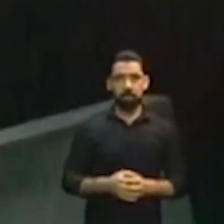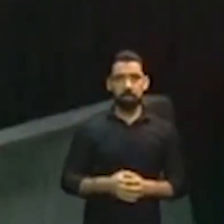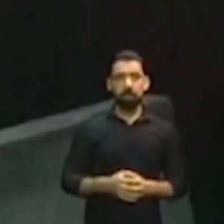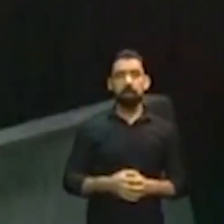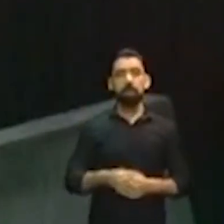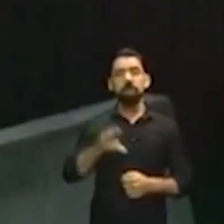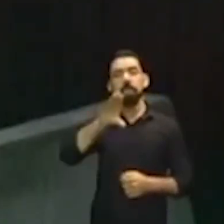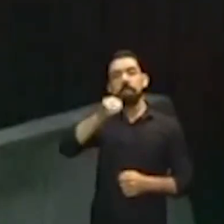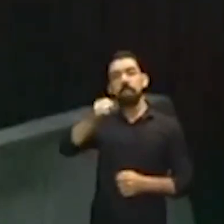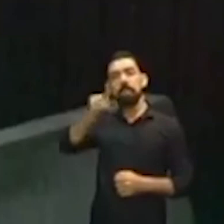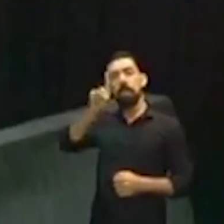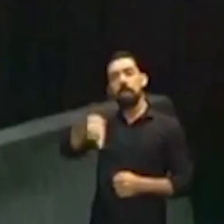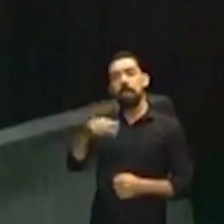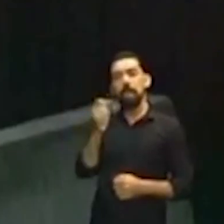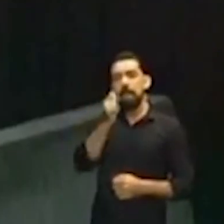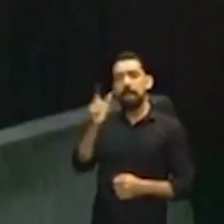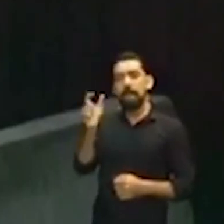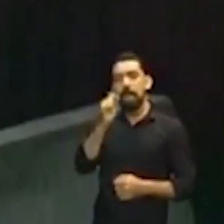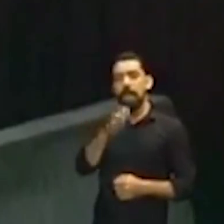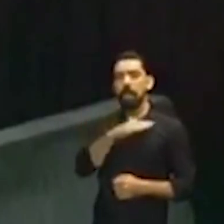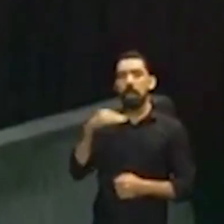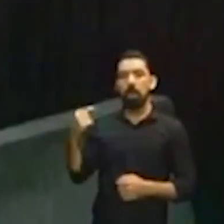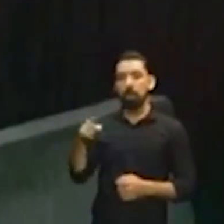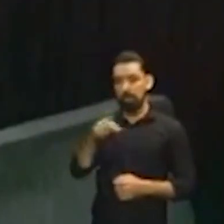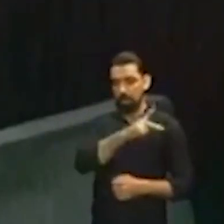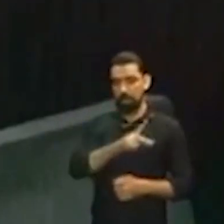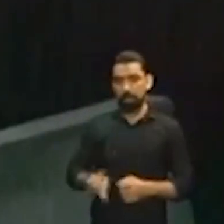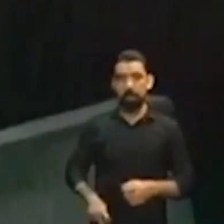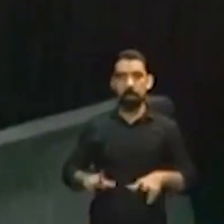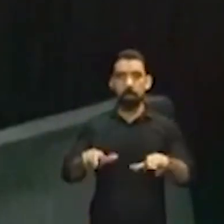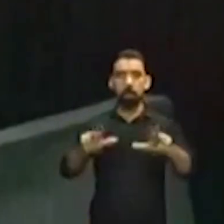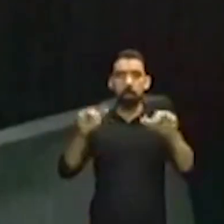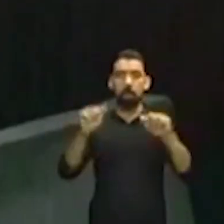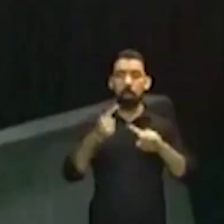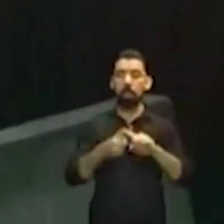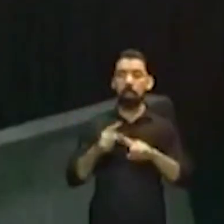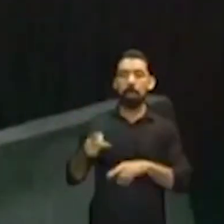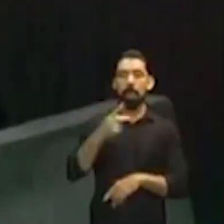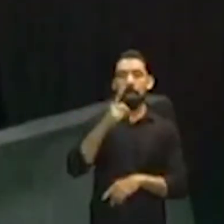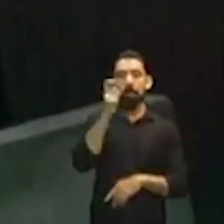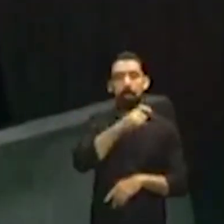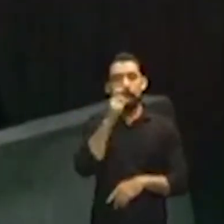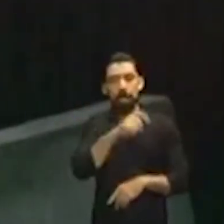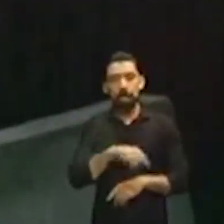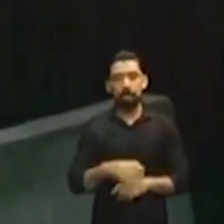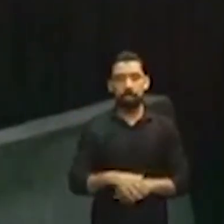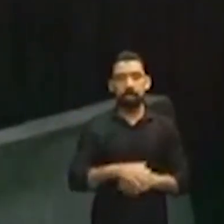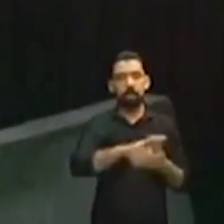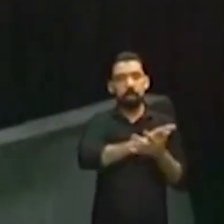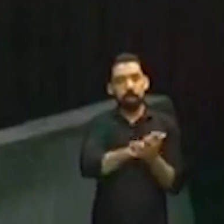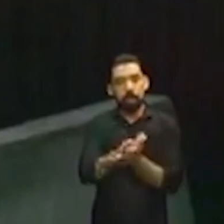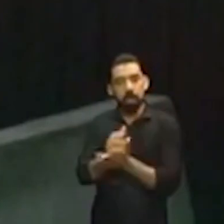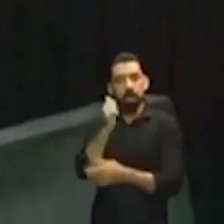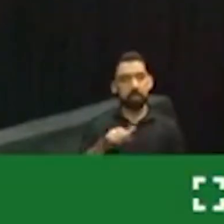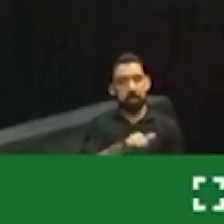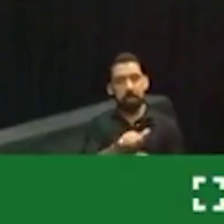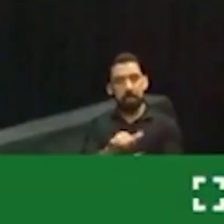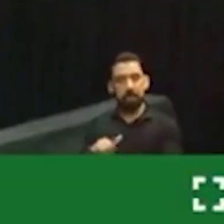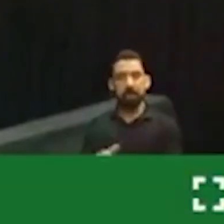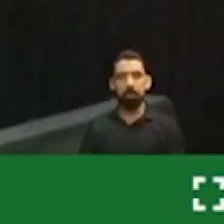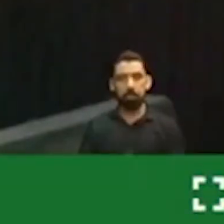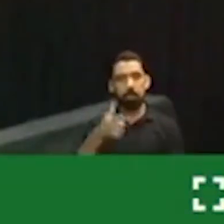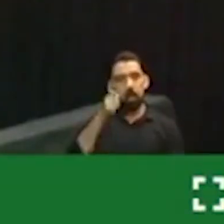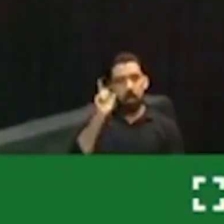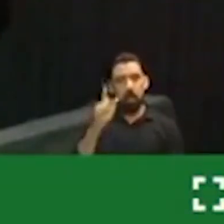morto. Cid não vai ser presidente desse Brasil nunca, porque fala bravata, porque maltrata as mulheres.